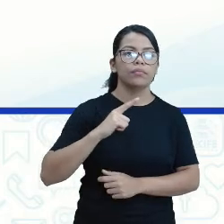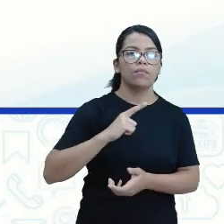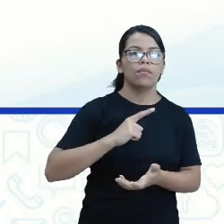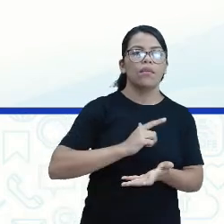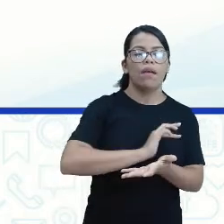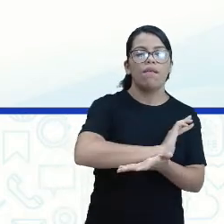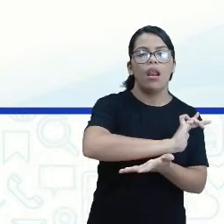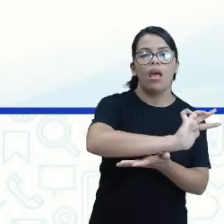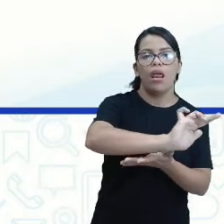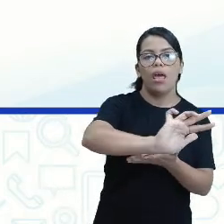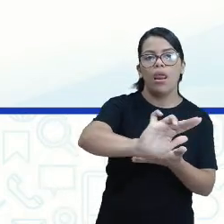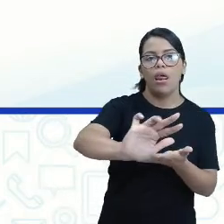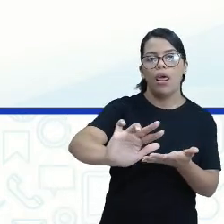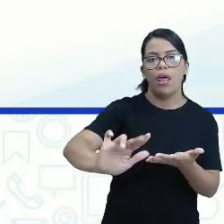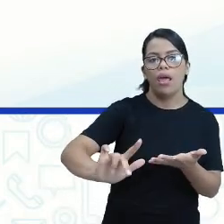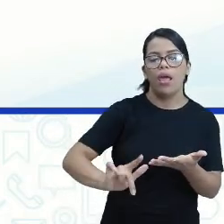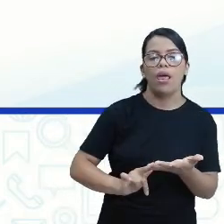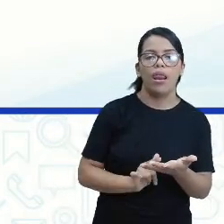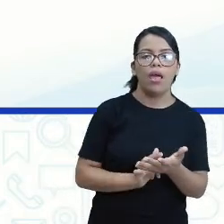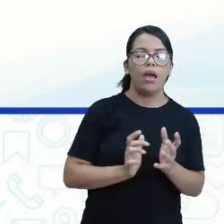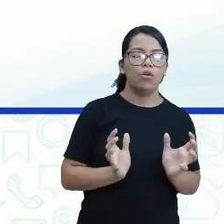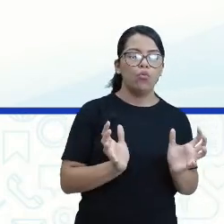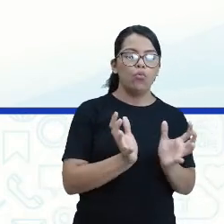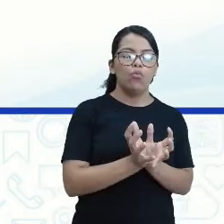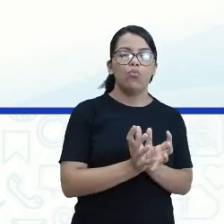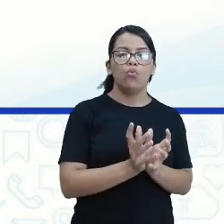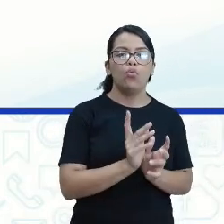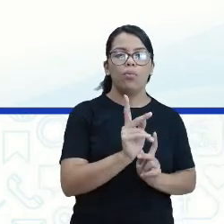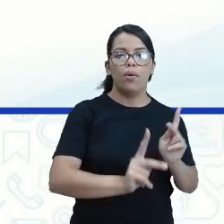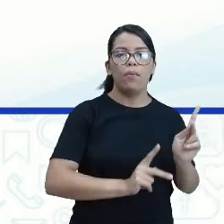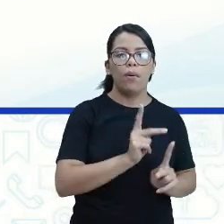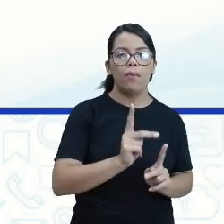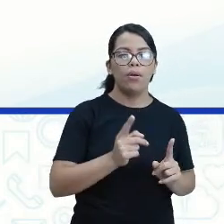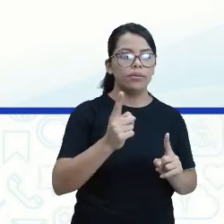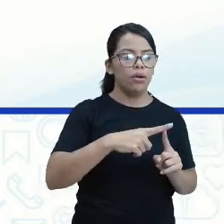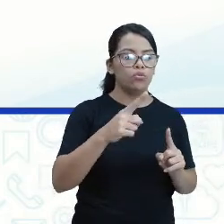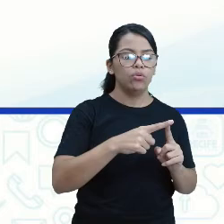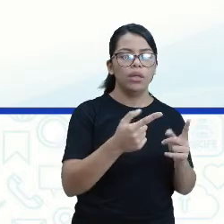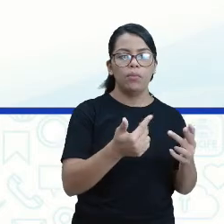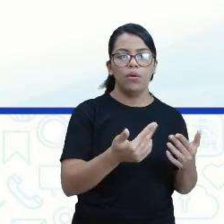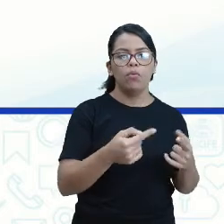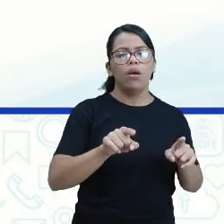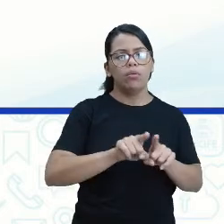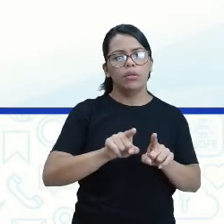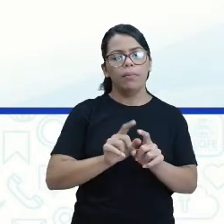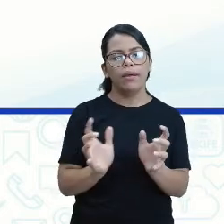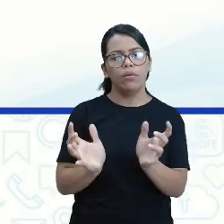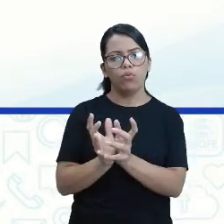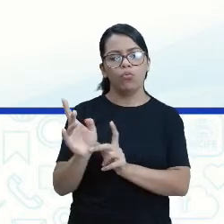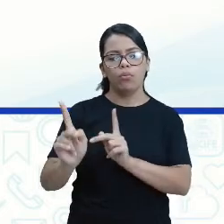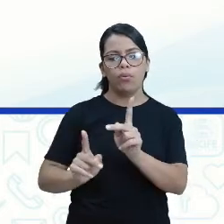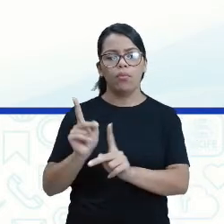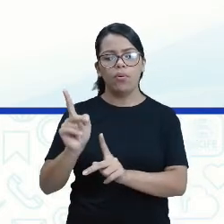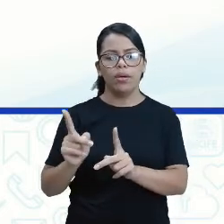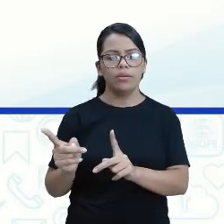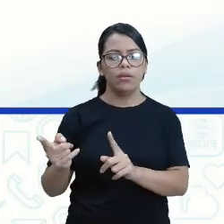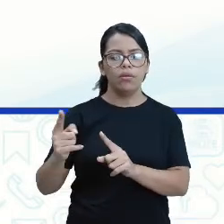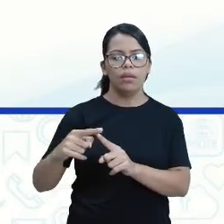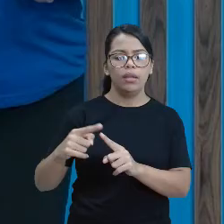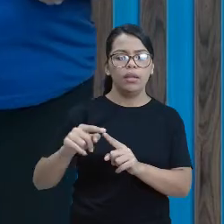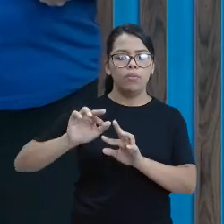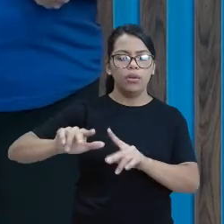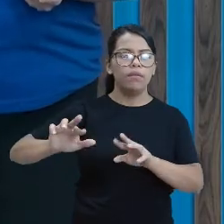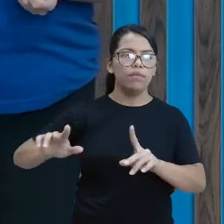variabilidade entre indivíduos da mesma espécie e também entre espécies diferentes. E a gente percebe que onde é que atua a seleção